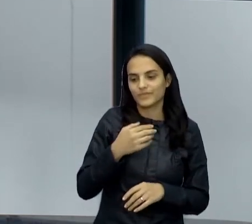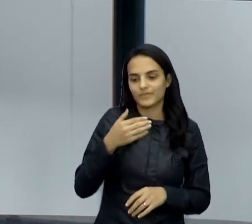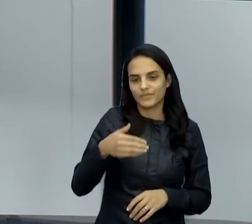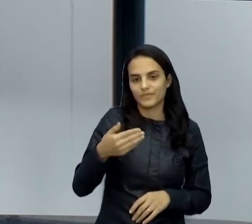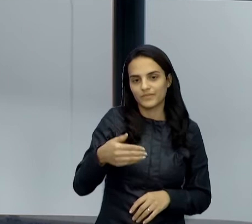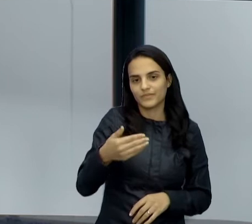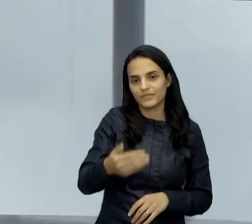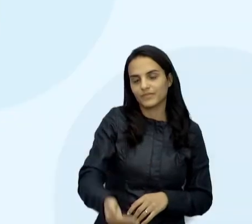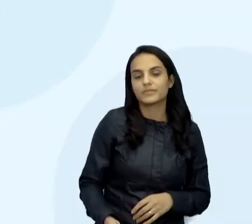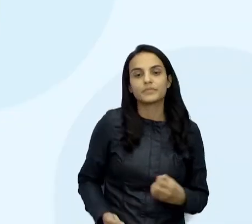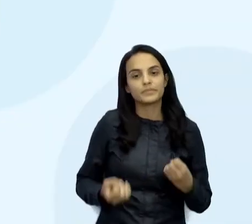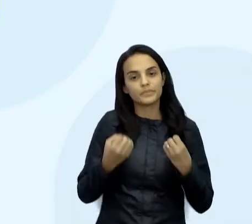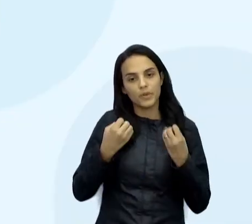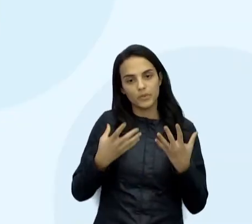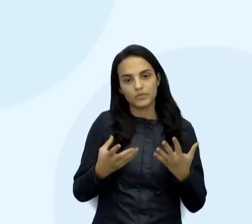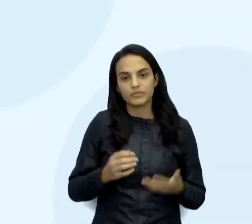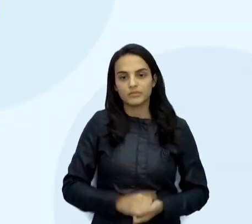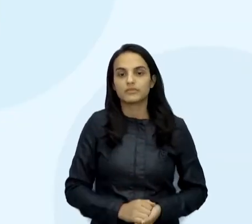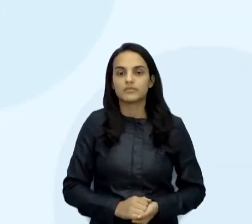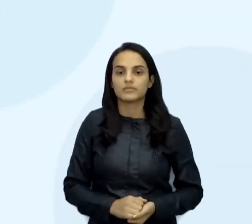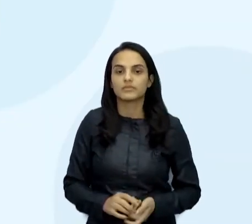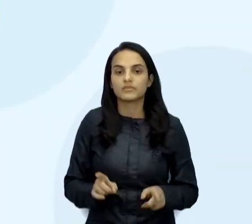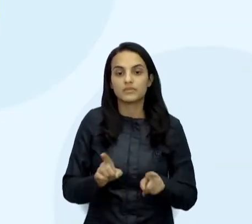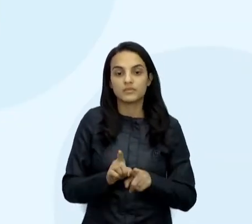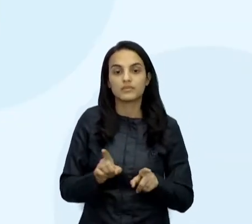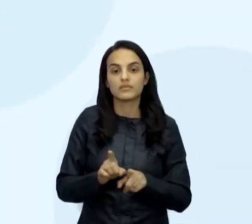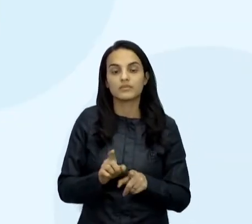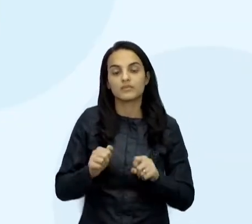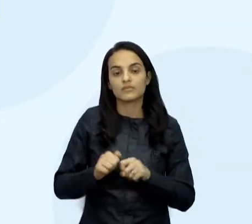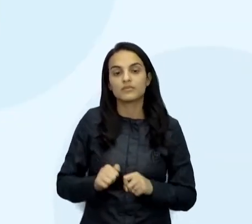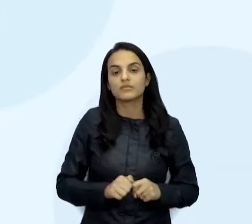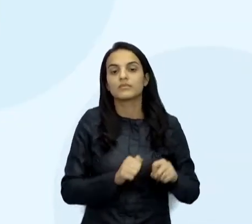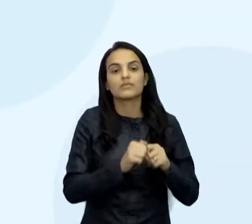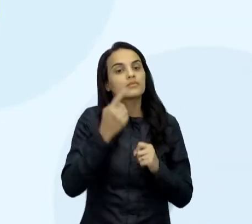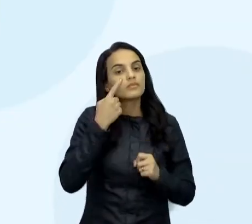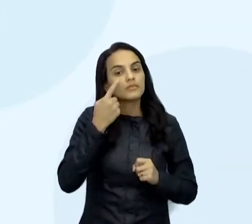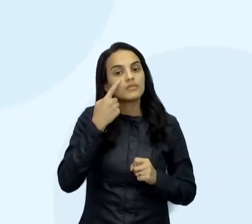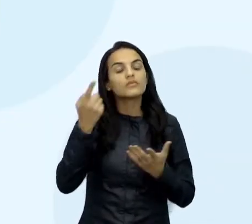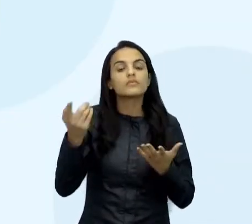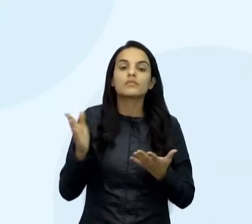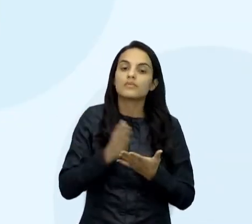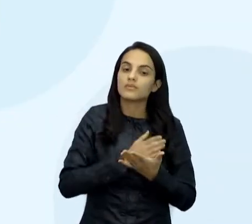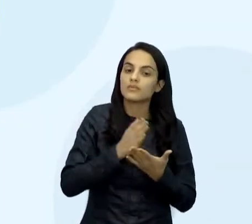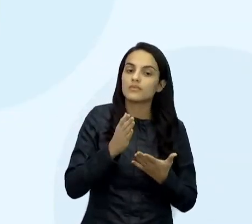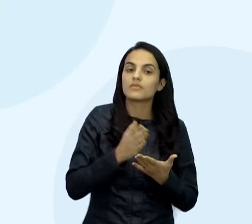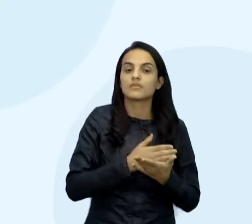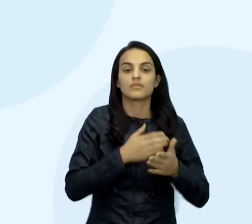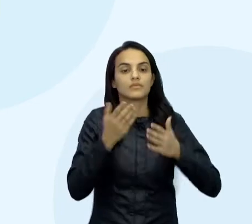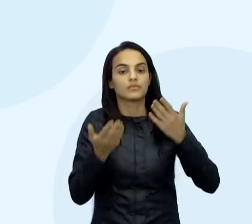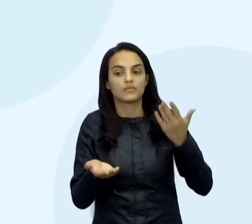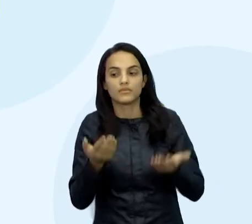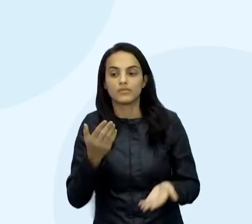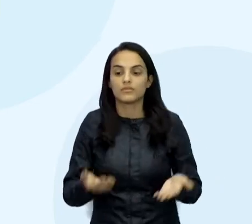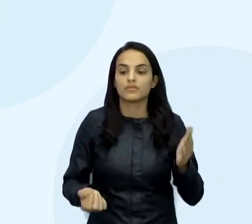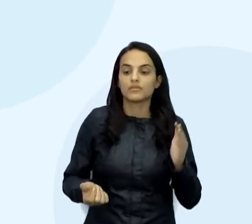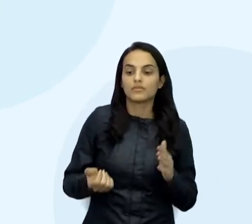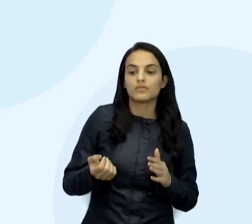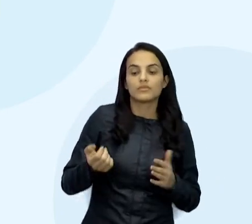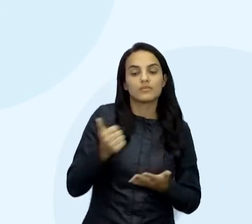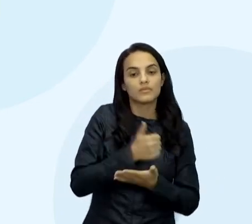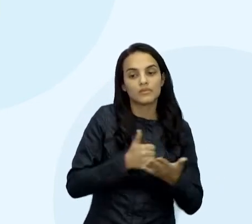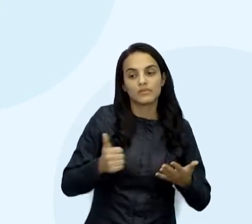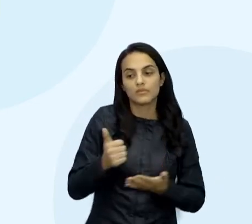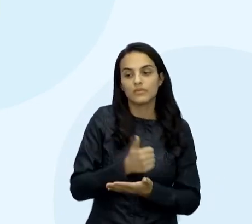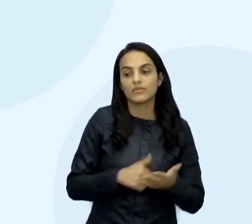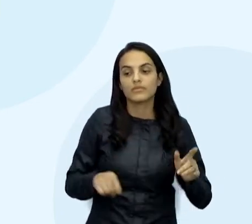sequência. Bom, o que a gente vai fazer agora é relembrar algumas variáveis de um circuito básico.